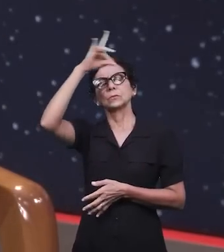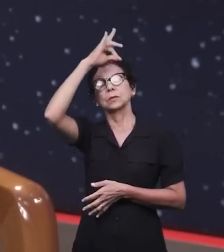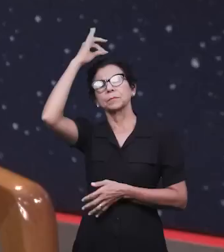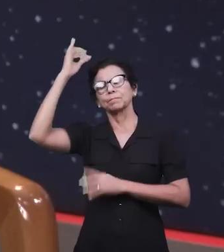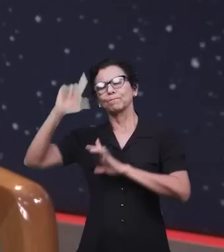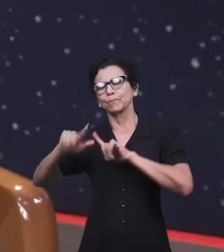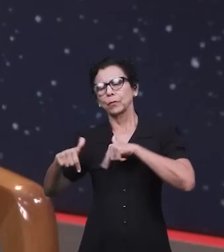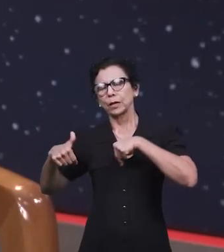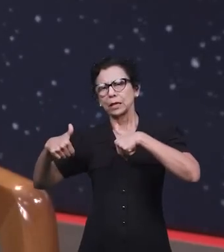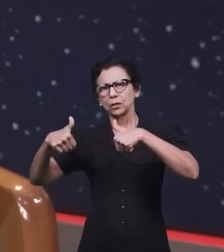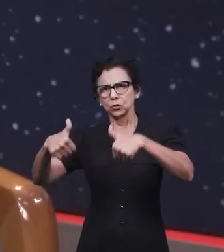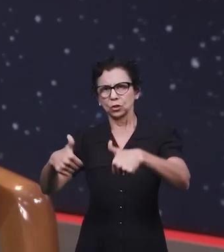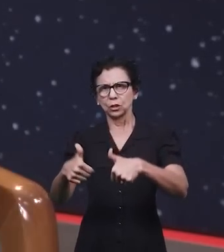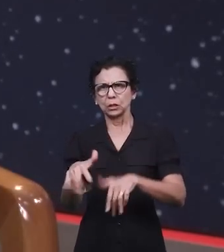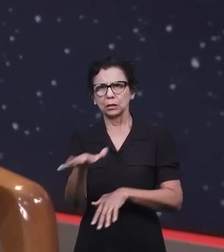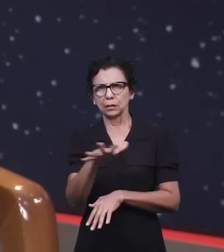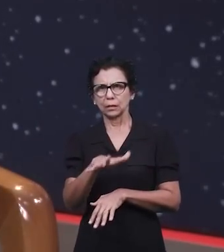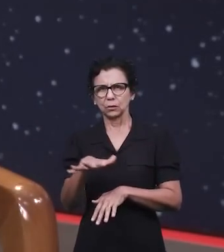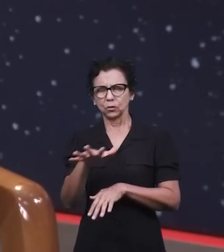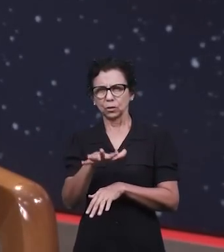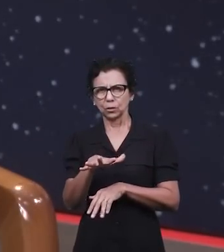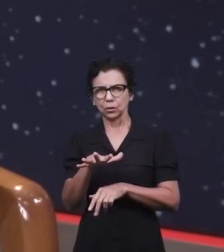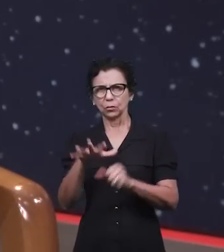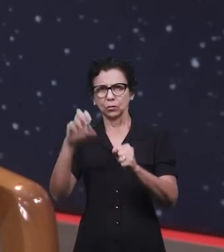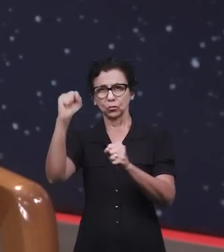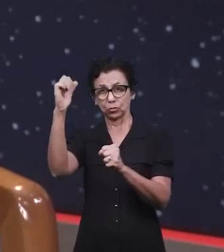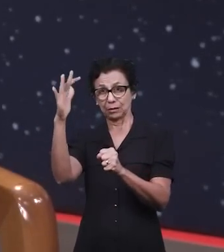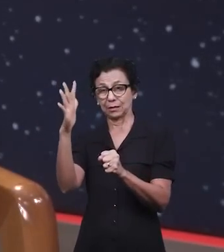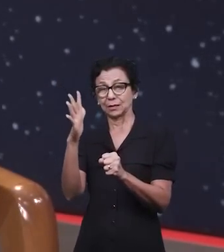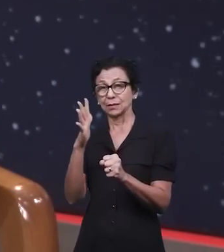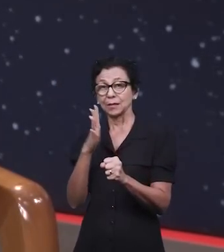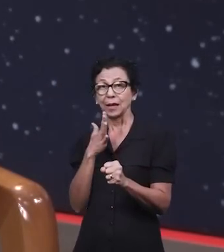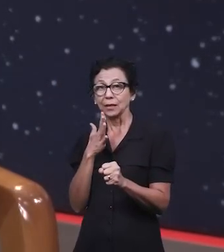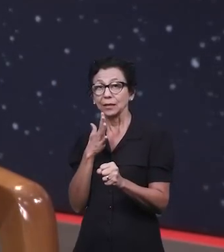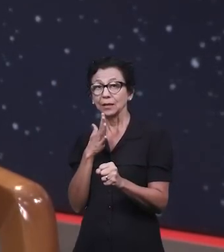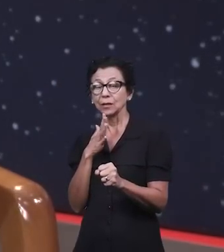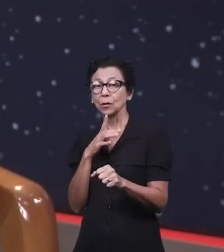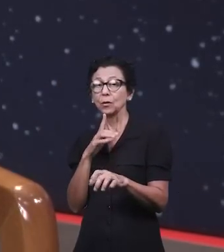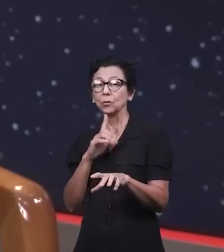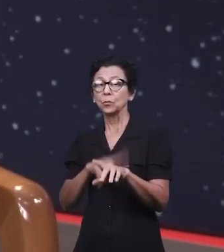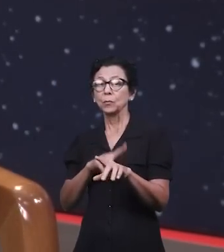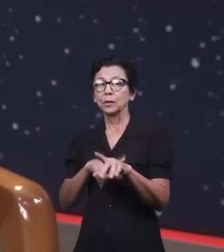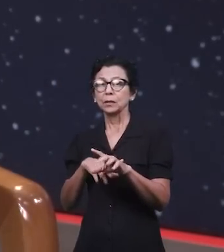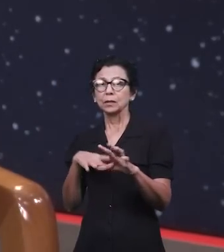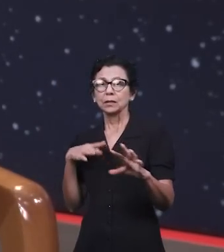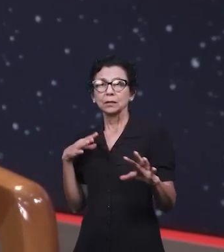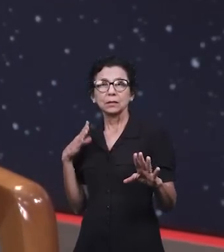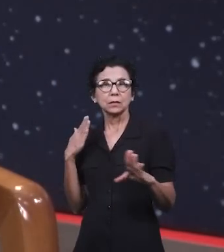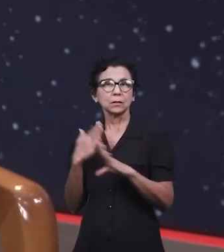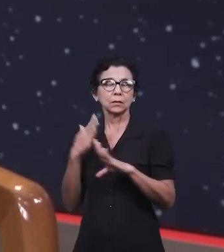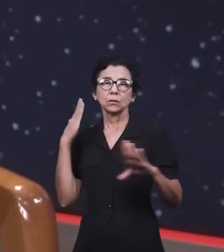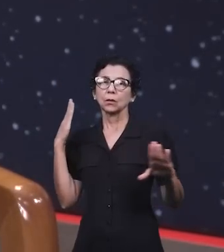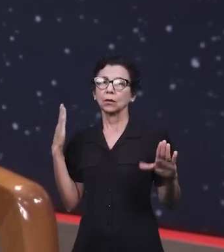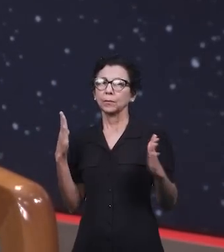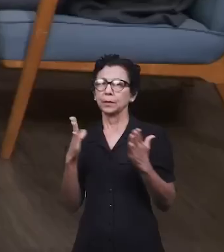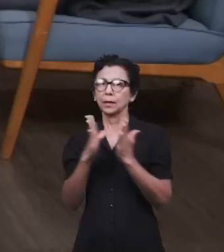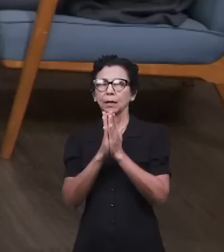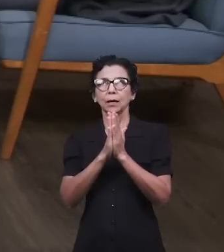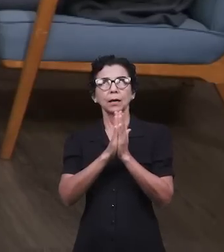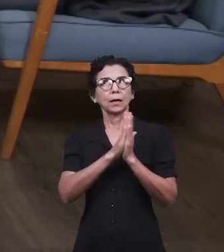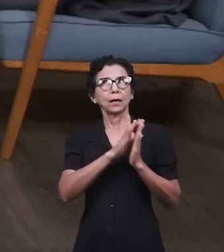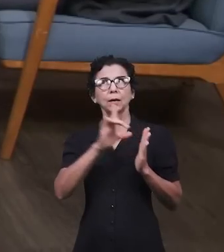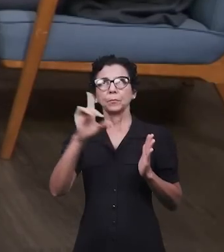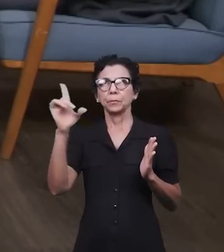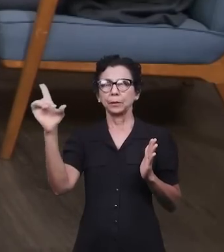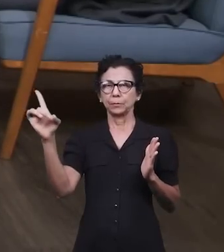Deus se manifesta ali em Sardes, com a descoberta da palavra de Deus, a reforma religiosa, e a partir